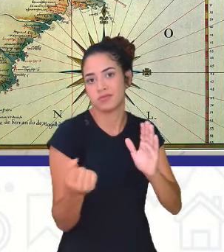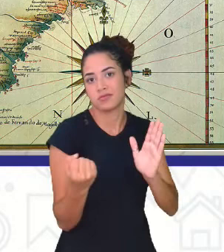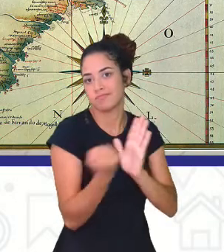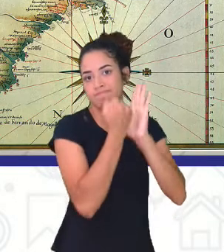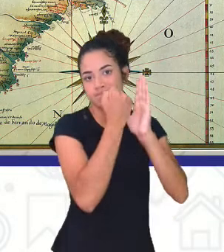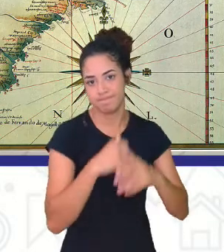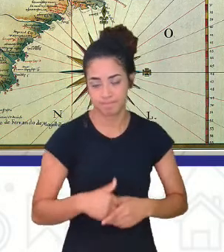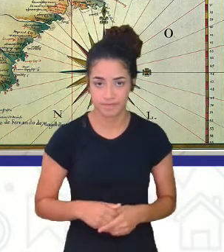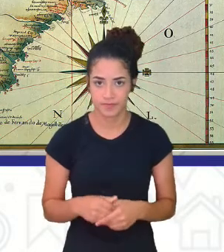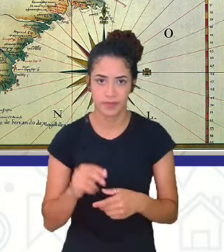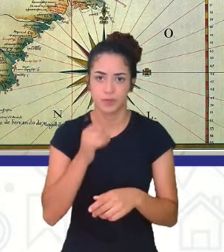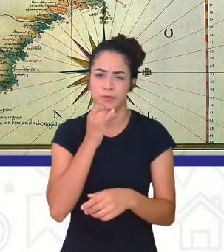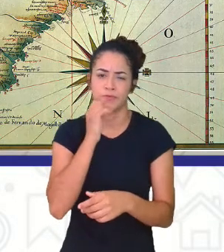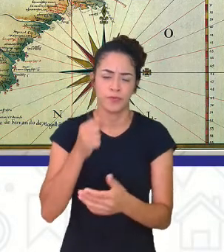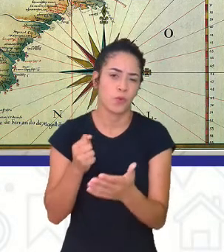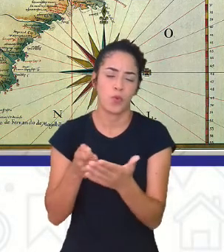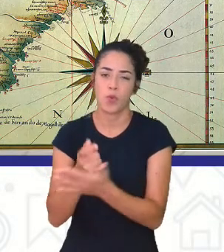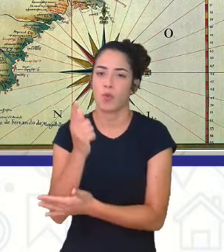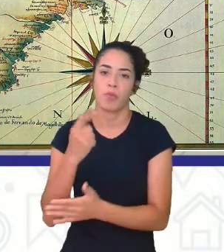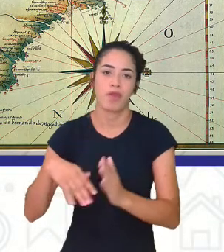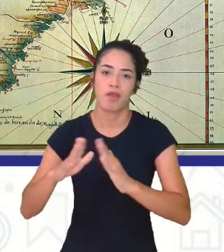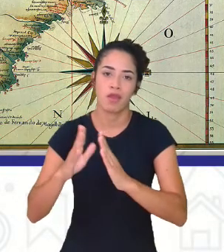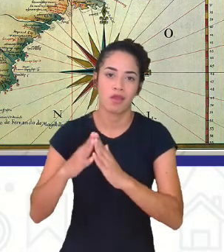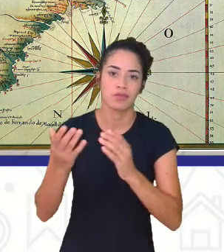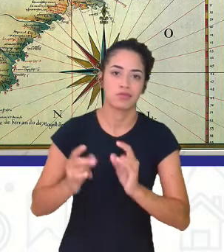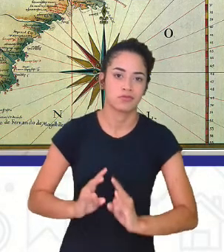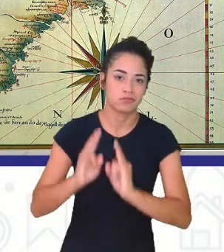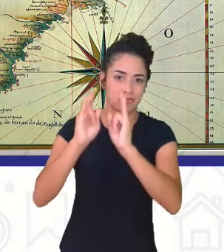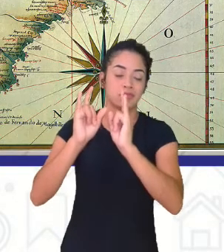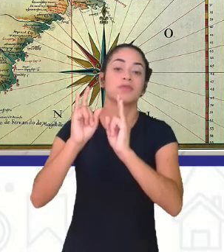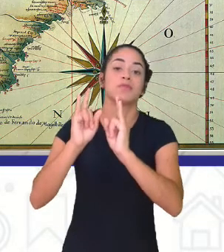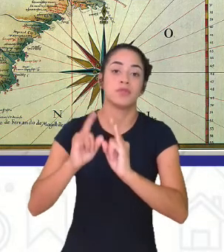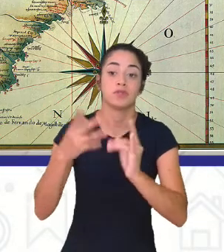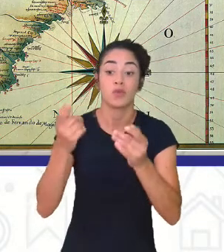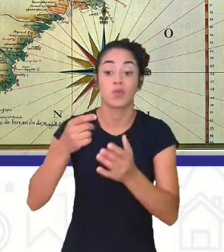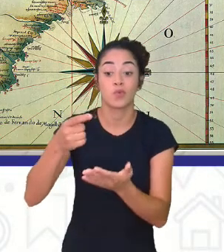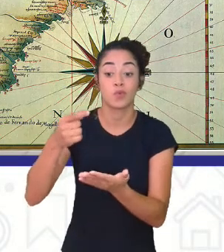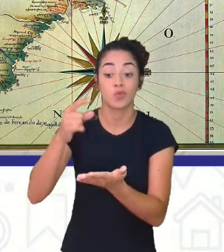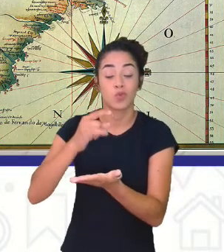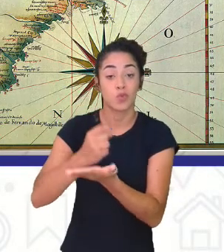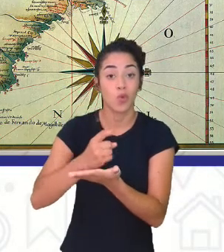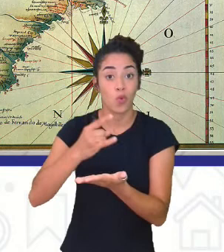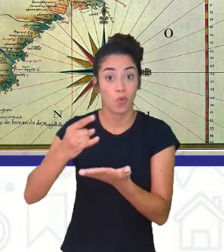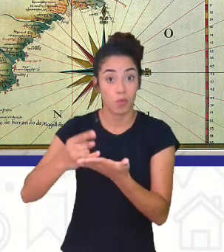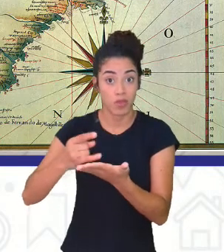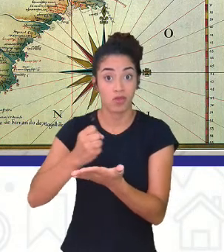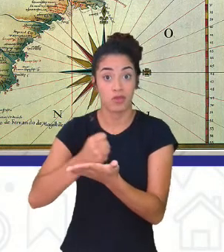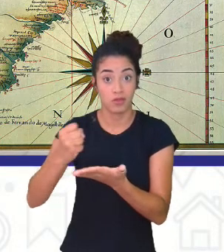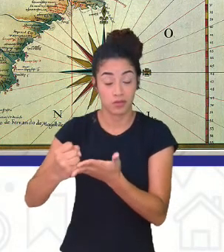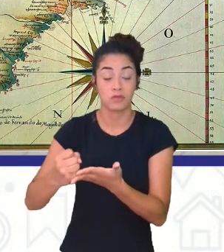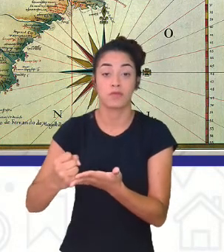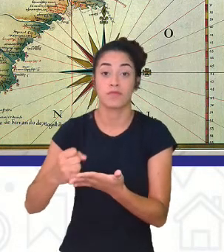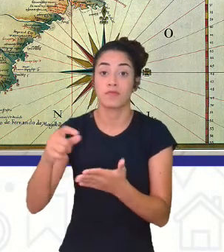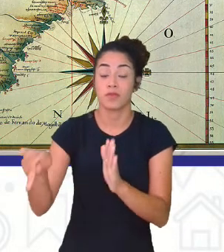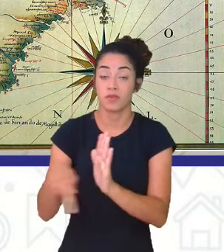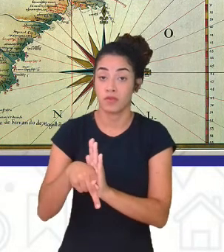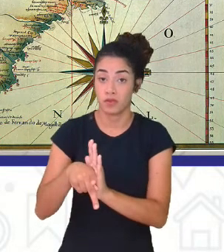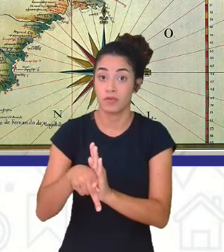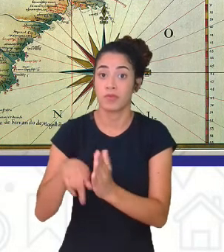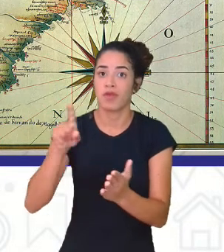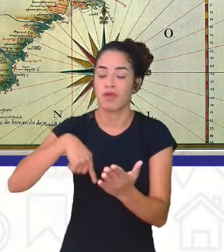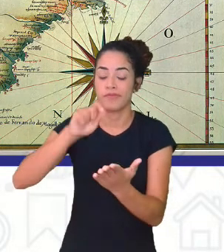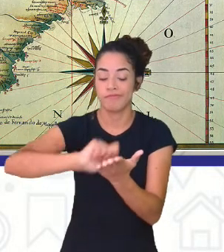hoje você compra né uma casa um apartamento então o documento né de posse né daquele imóvel é escritura